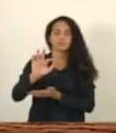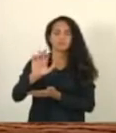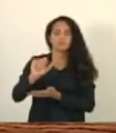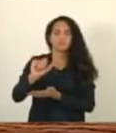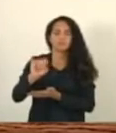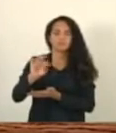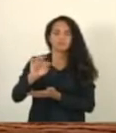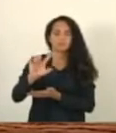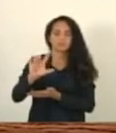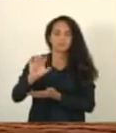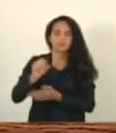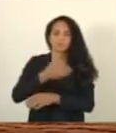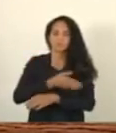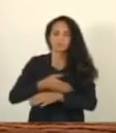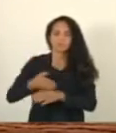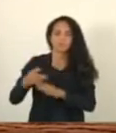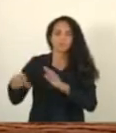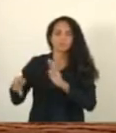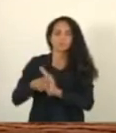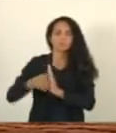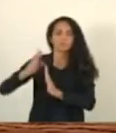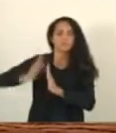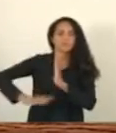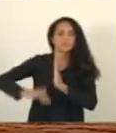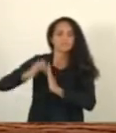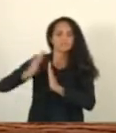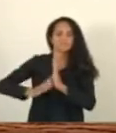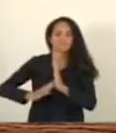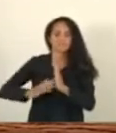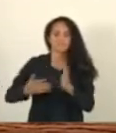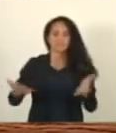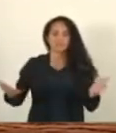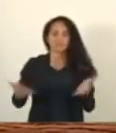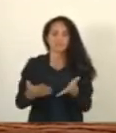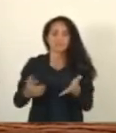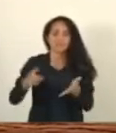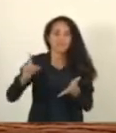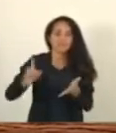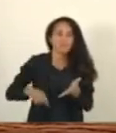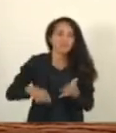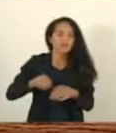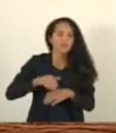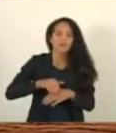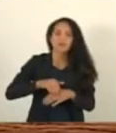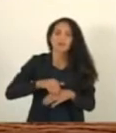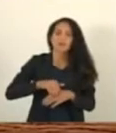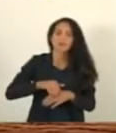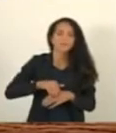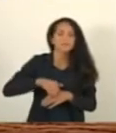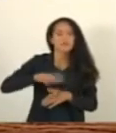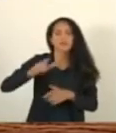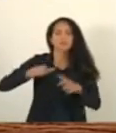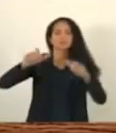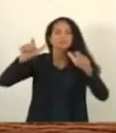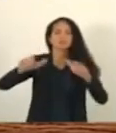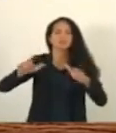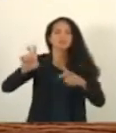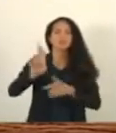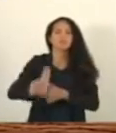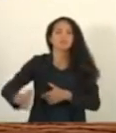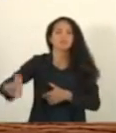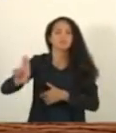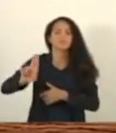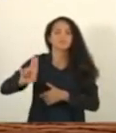lá de Colatina, Faculdade Castelo Branco de Colatina, que agora passa a ser o mais novo centro universitário do